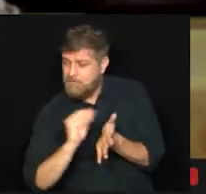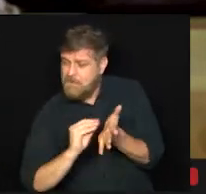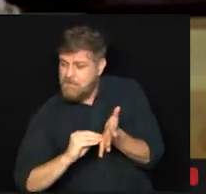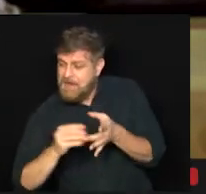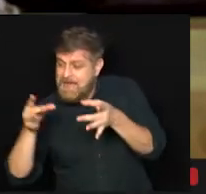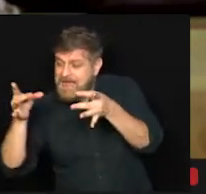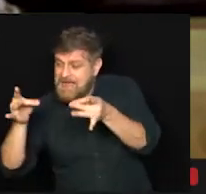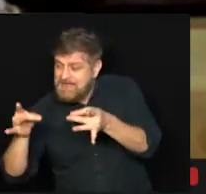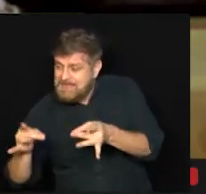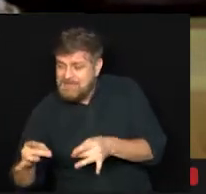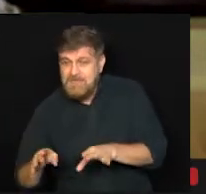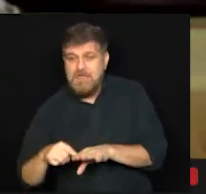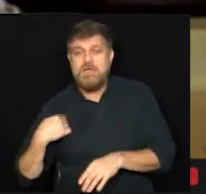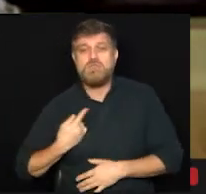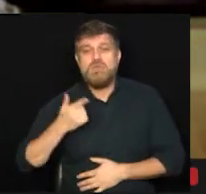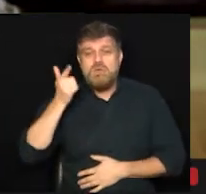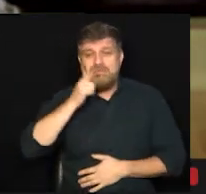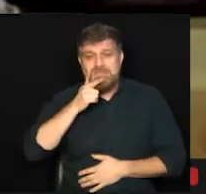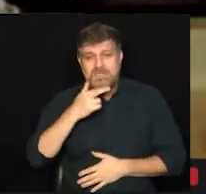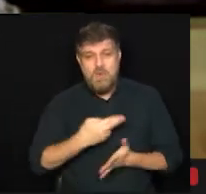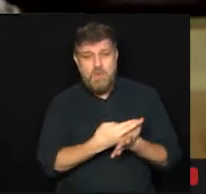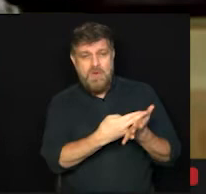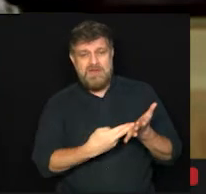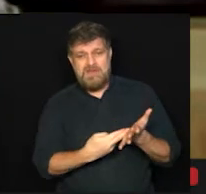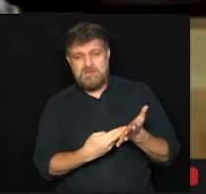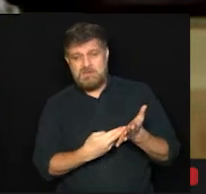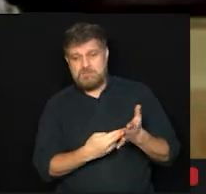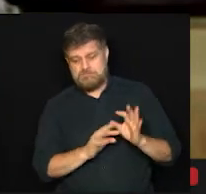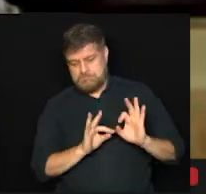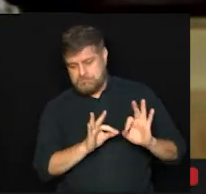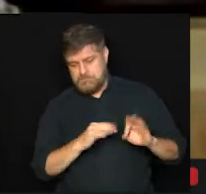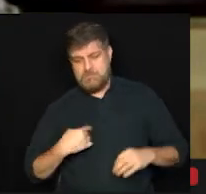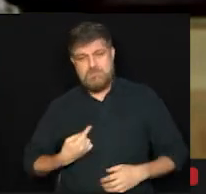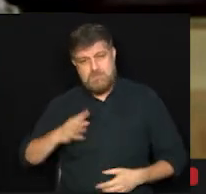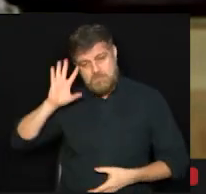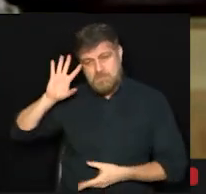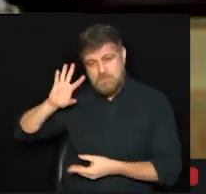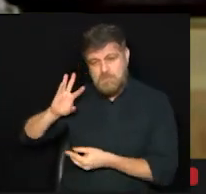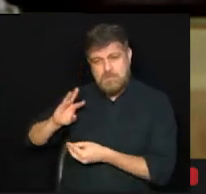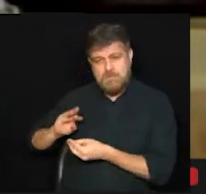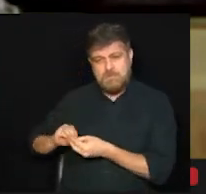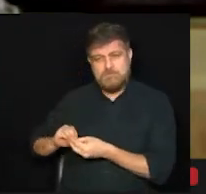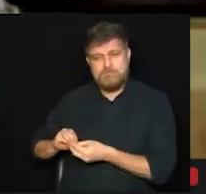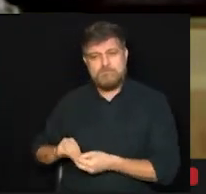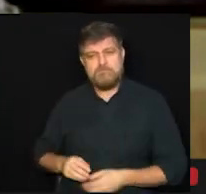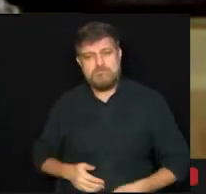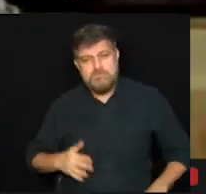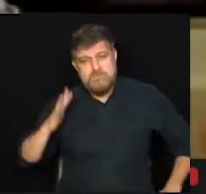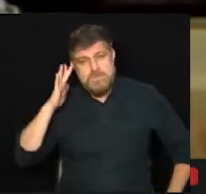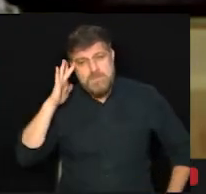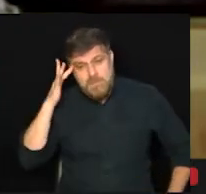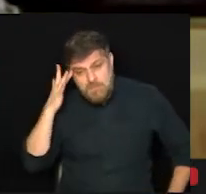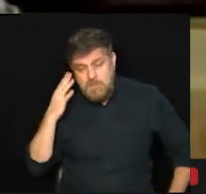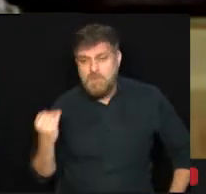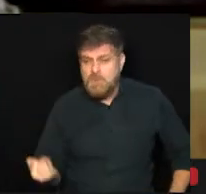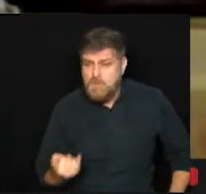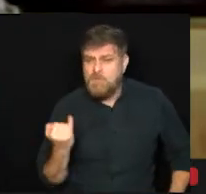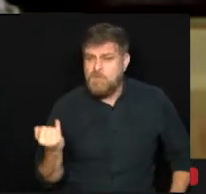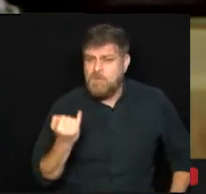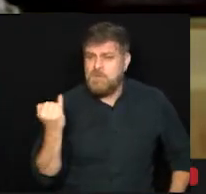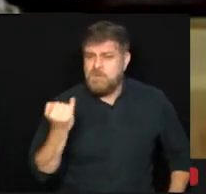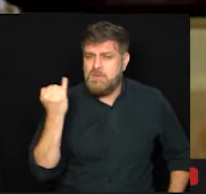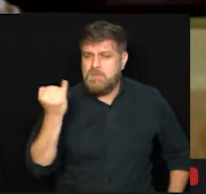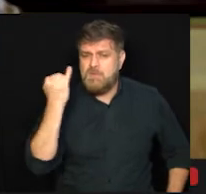e assim poder ter um relatório consistente. Finalizo dizendo que acho muito importante e pertinente que